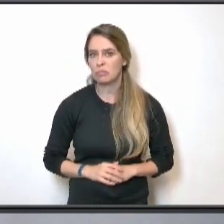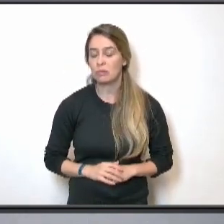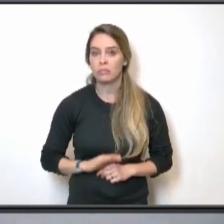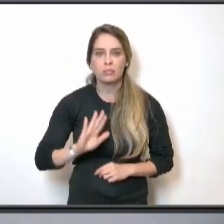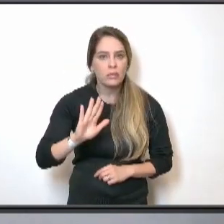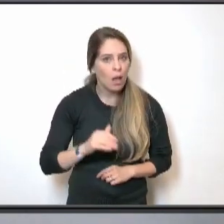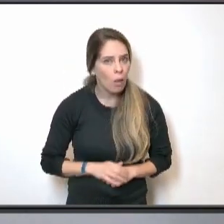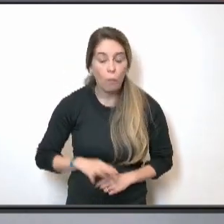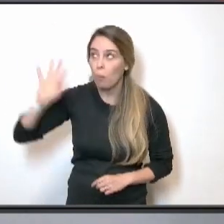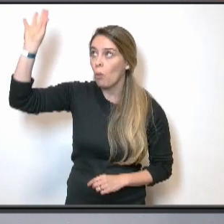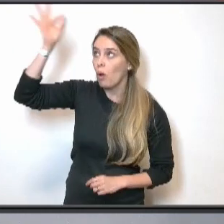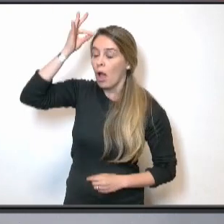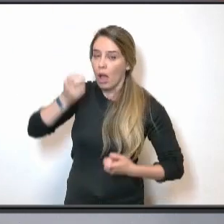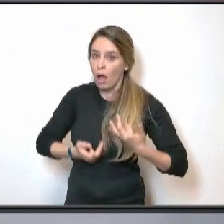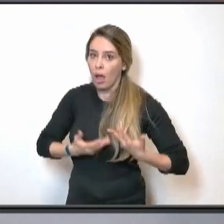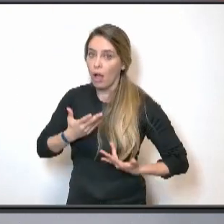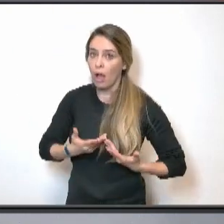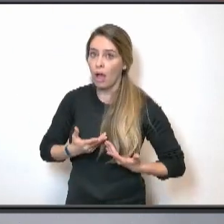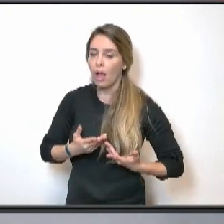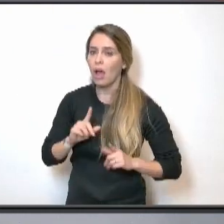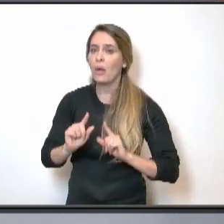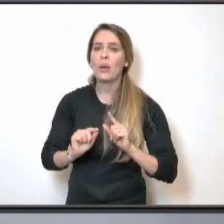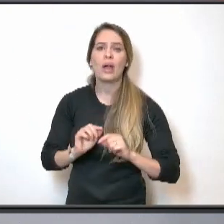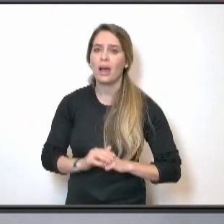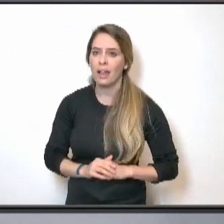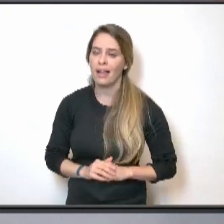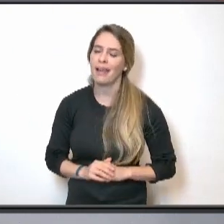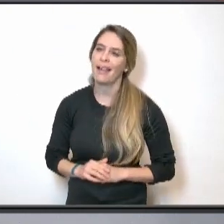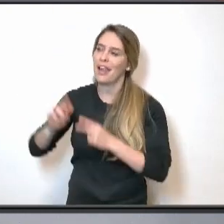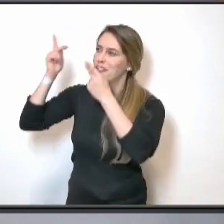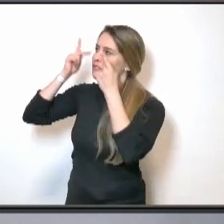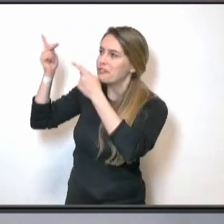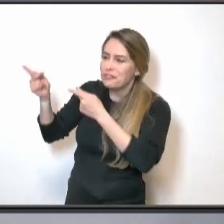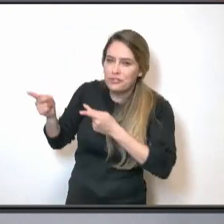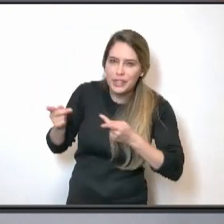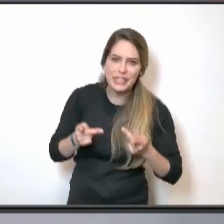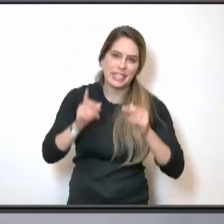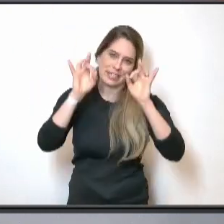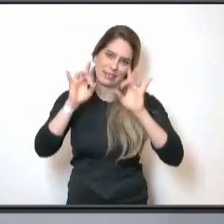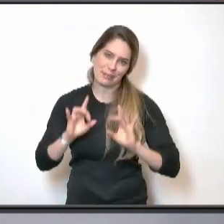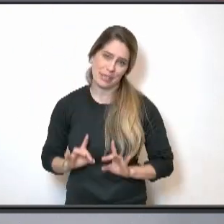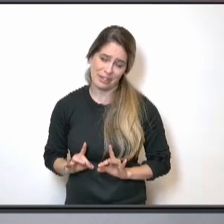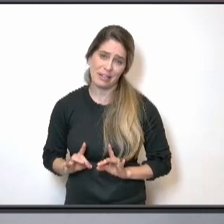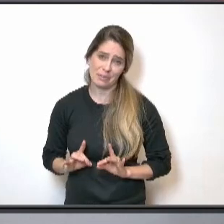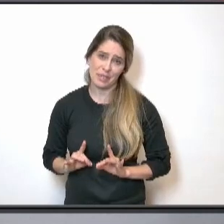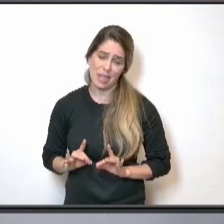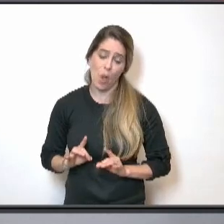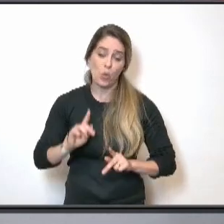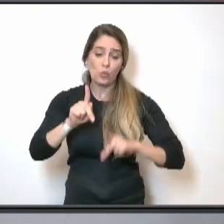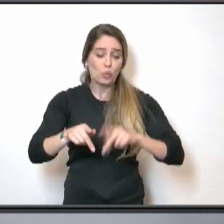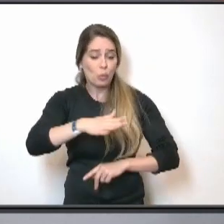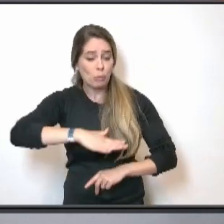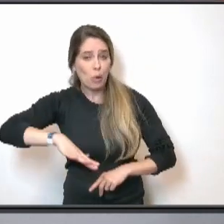Avivamento é uma visitação especial, extraordinária do Senhor sobre o seu povo, sobre a sua